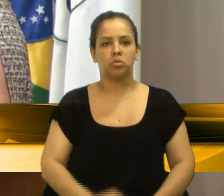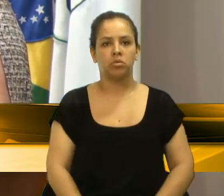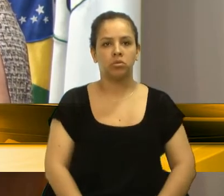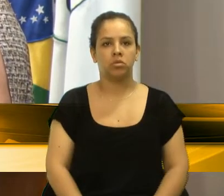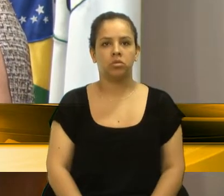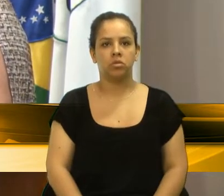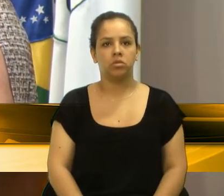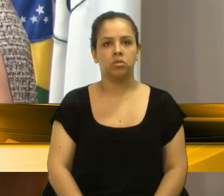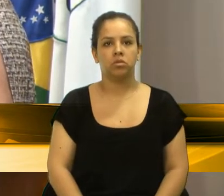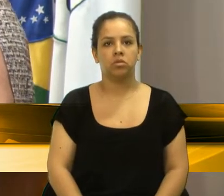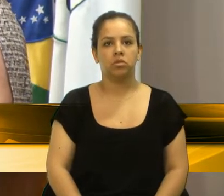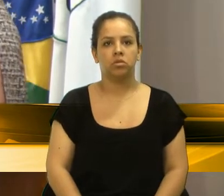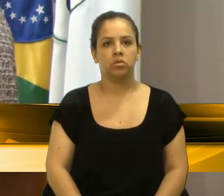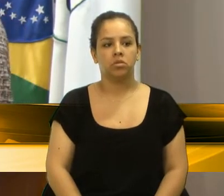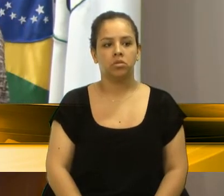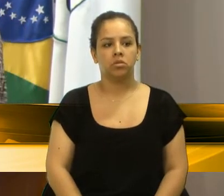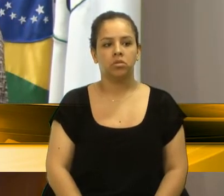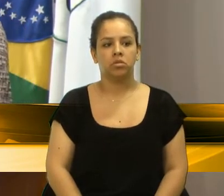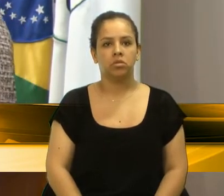Foi